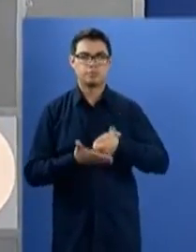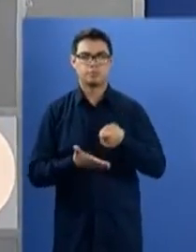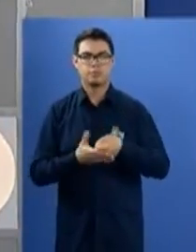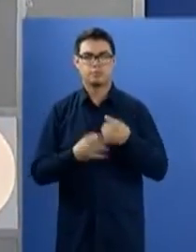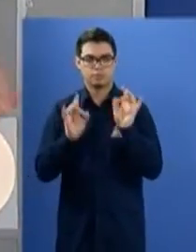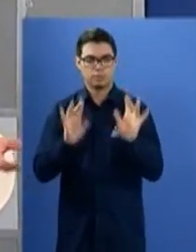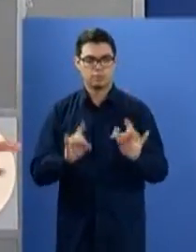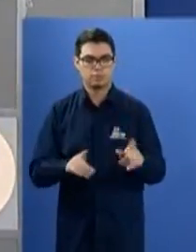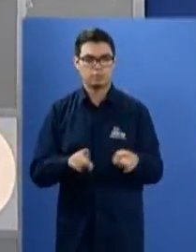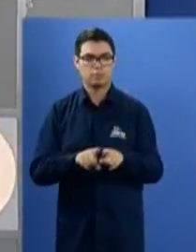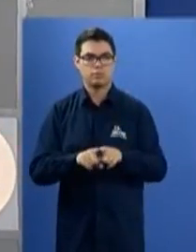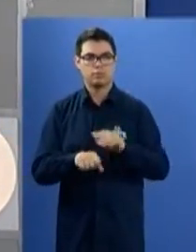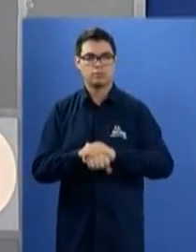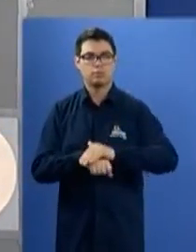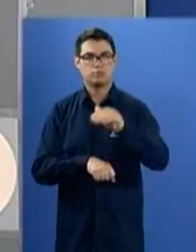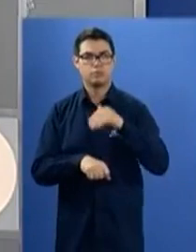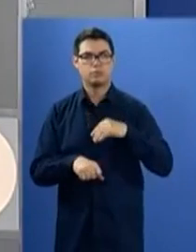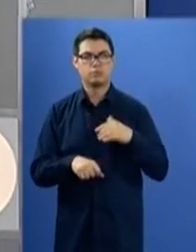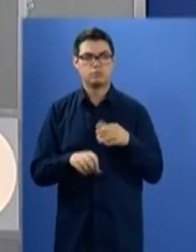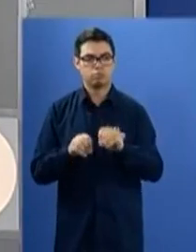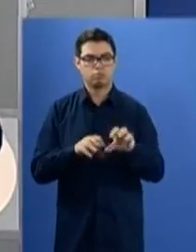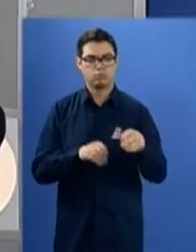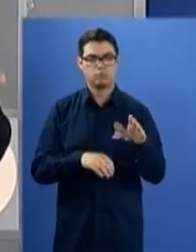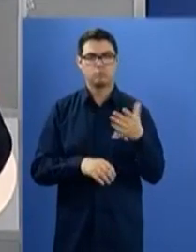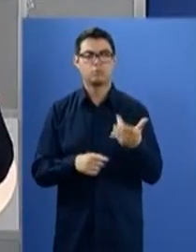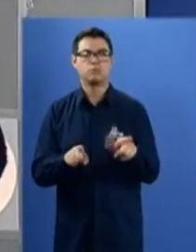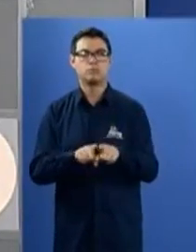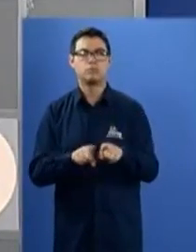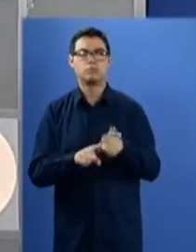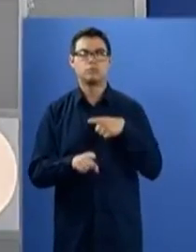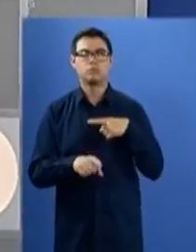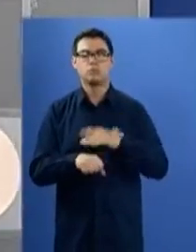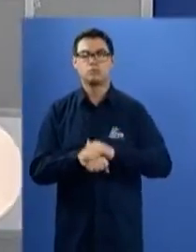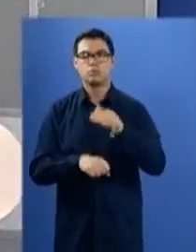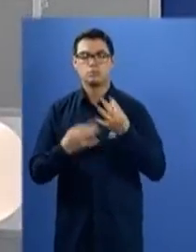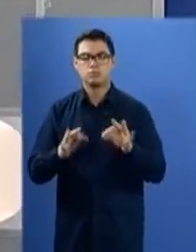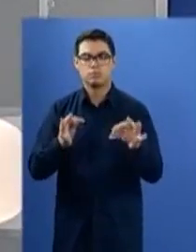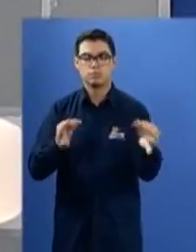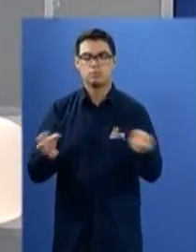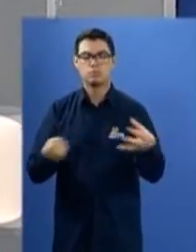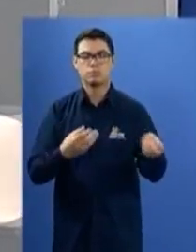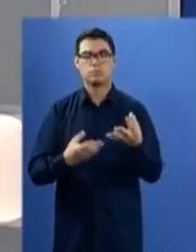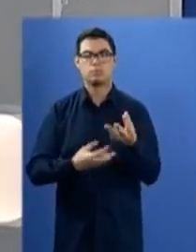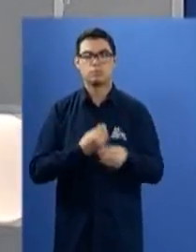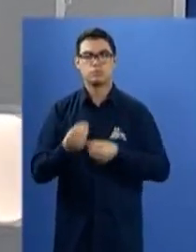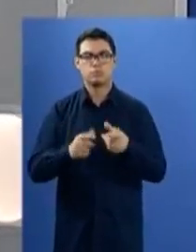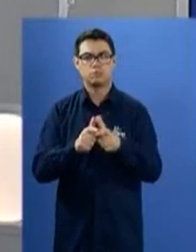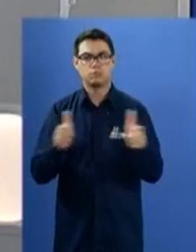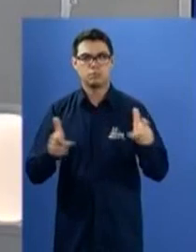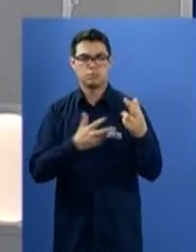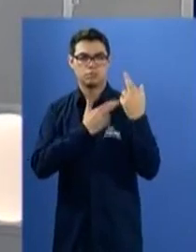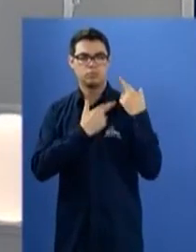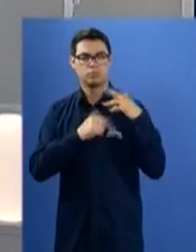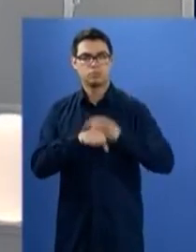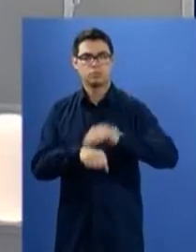obra especializada com maior grau de instrução. Temos também a inovação de tecnologia, que são os grandes responsáveis